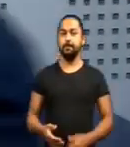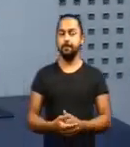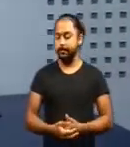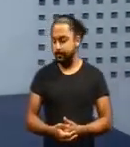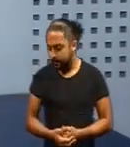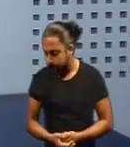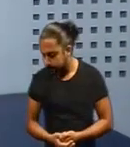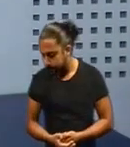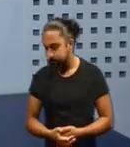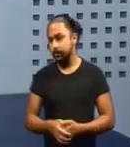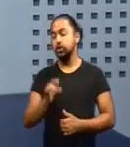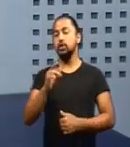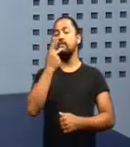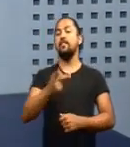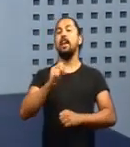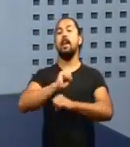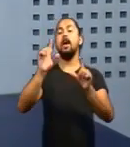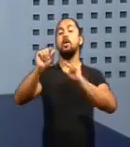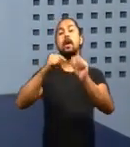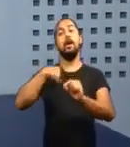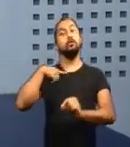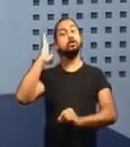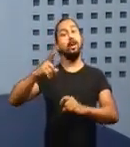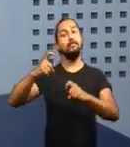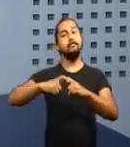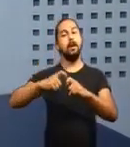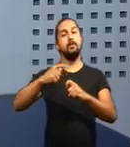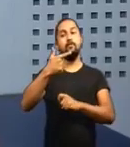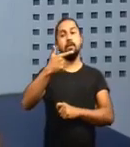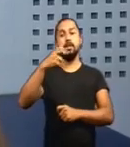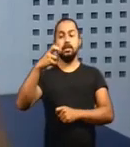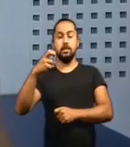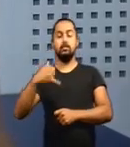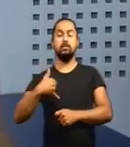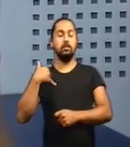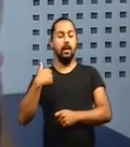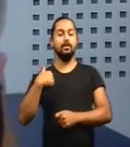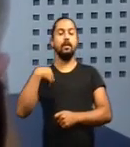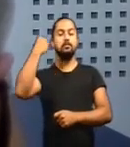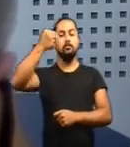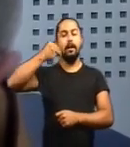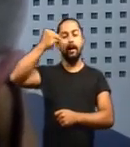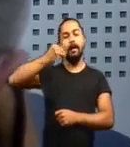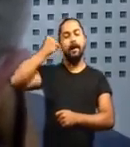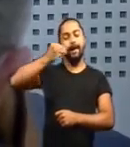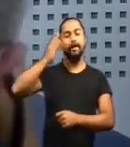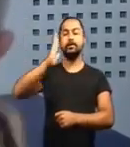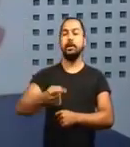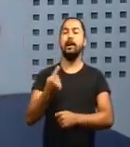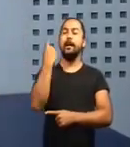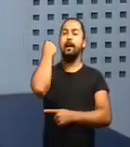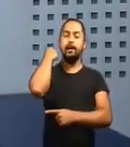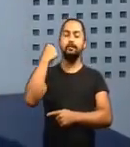E apenas para que fique bem claro, eu sou médico há 25 anos e tenho uma experiência muito vasta em UTI. Luto pela vida, nessa casa não conheço